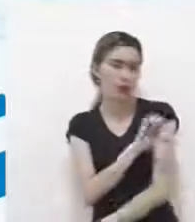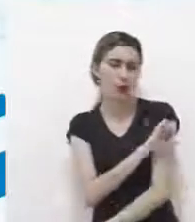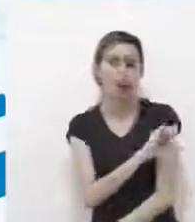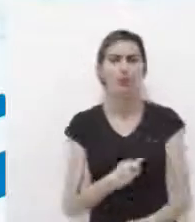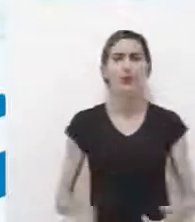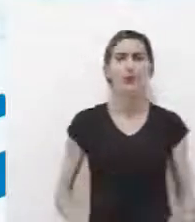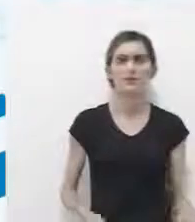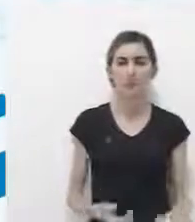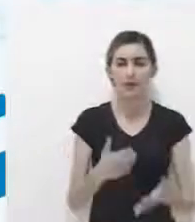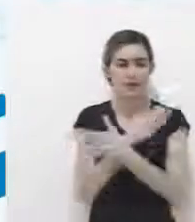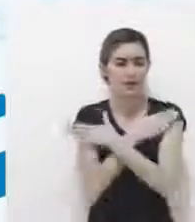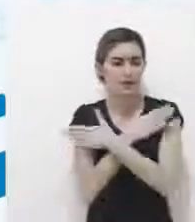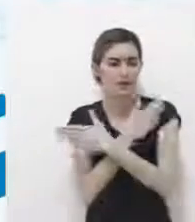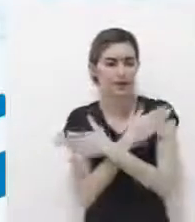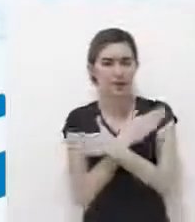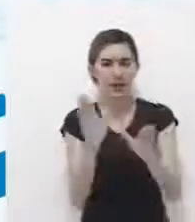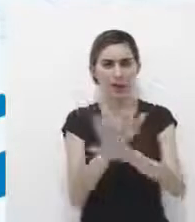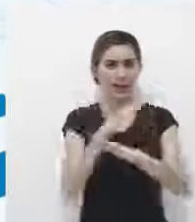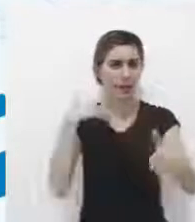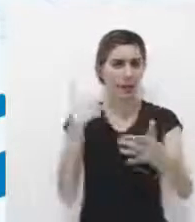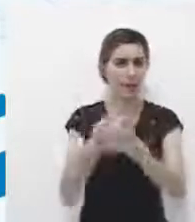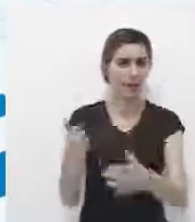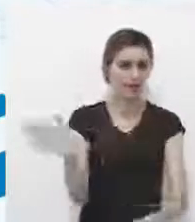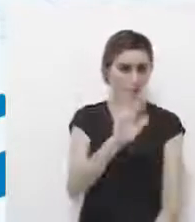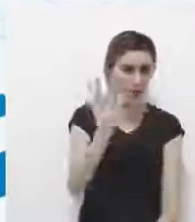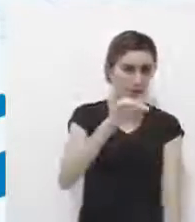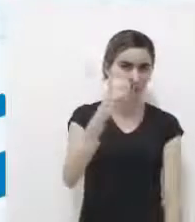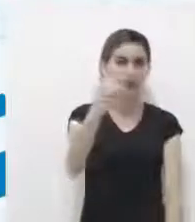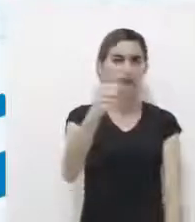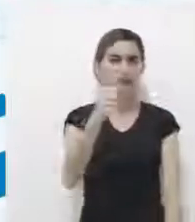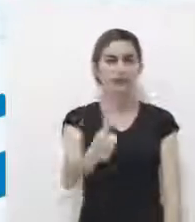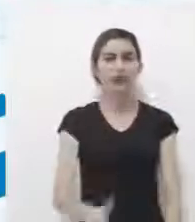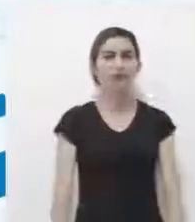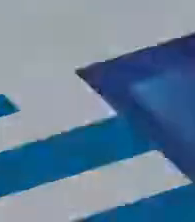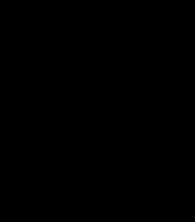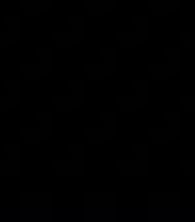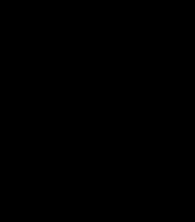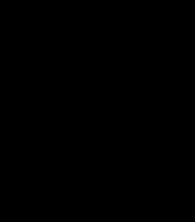galera do 9º ano! Grande abraço, até a próxima, valeu, tchau, tchau!